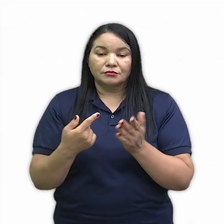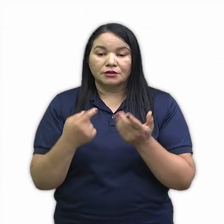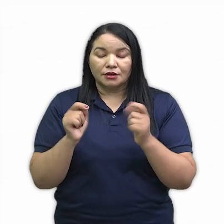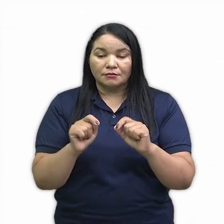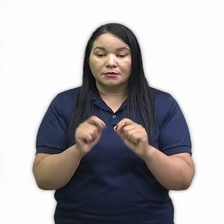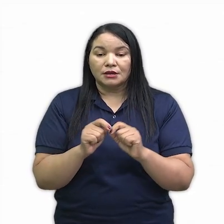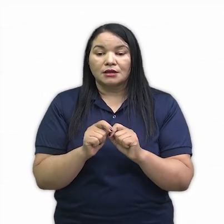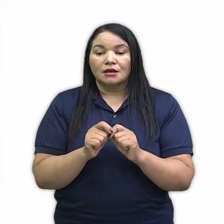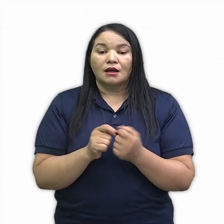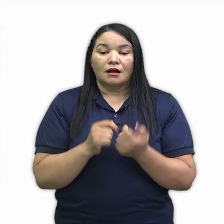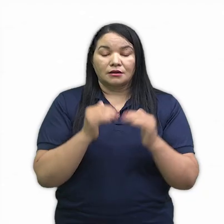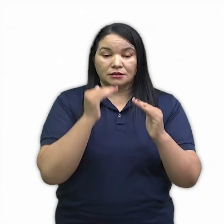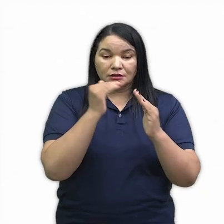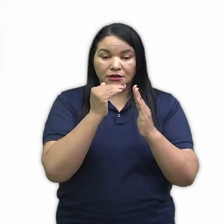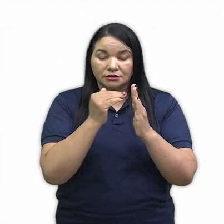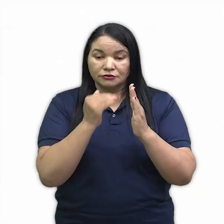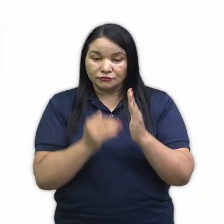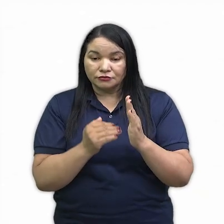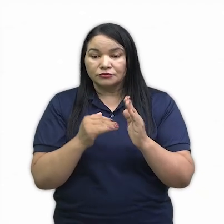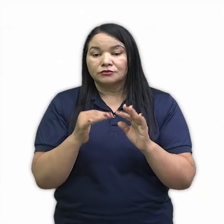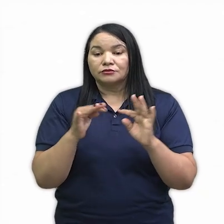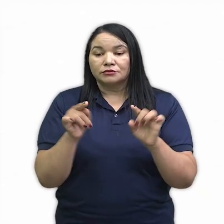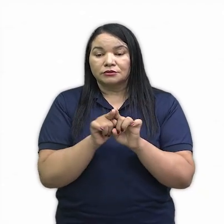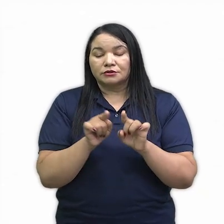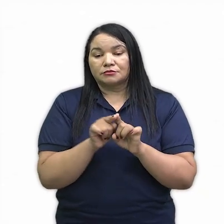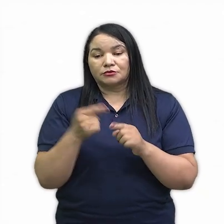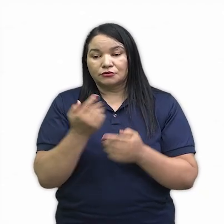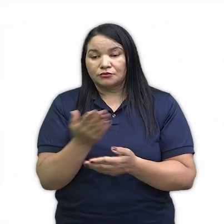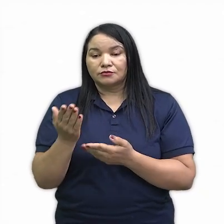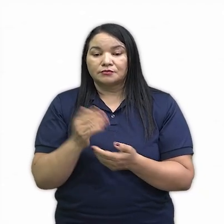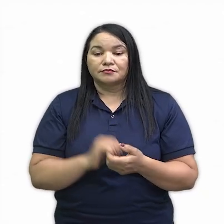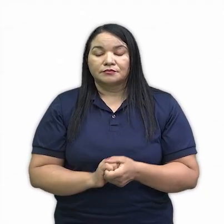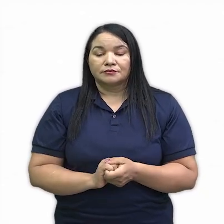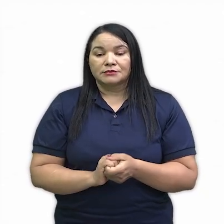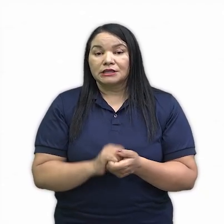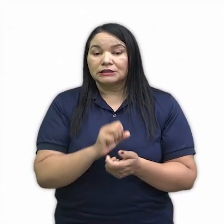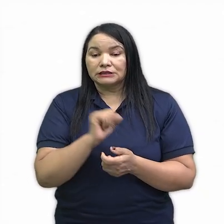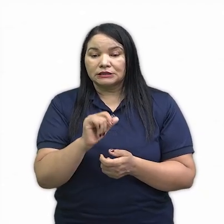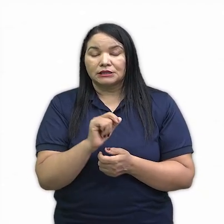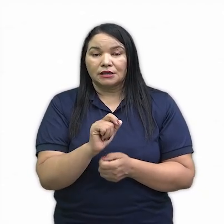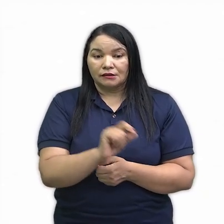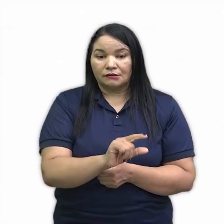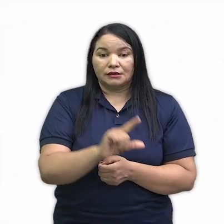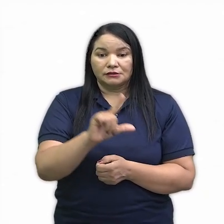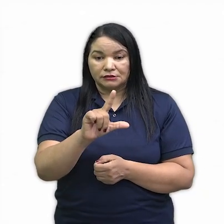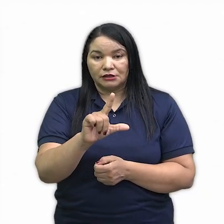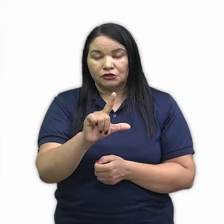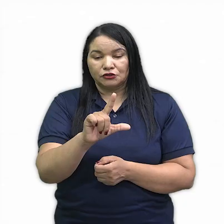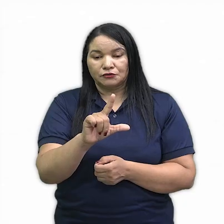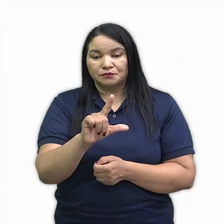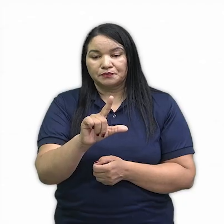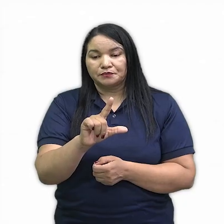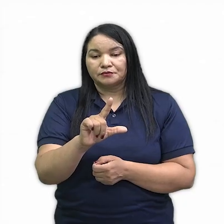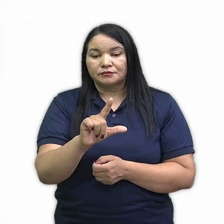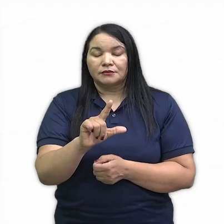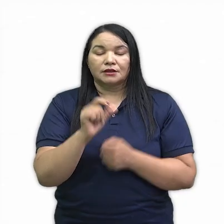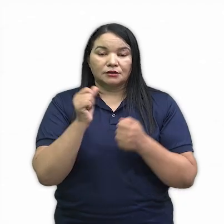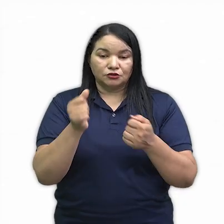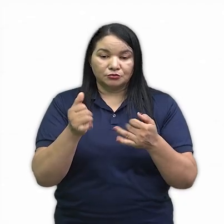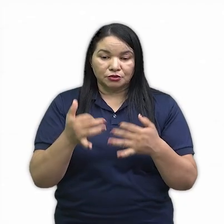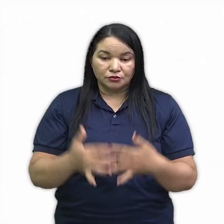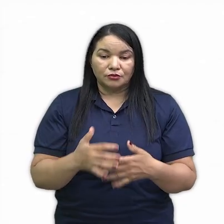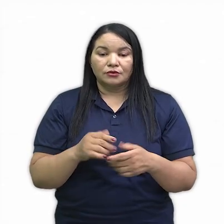a classificação. Olha aí, vimos a classificação, né, quando ele é crescente, né, que foi a primeira situação aí